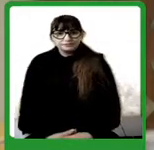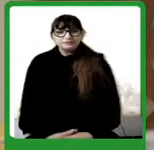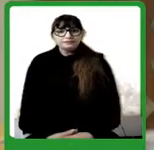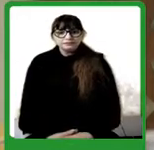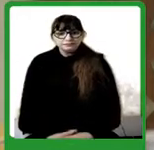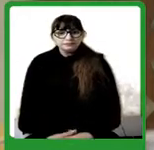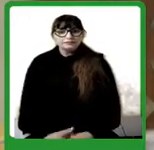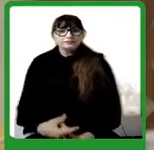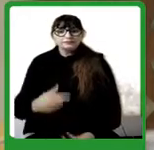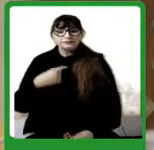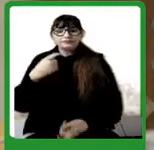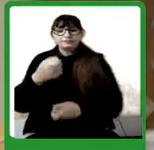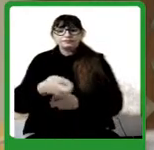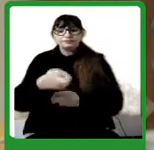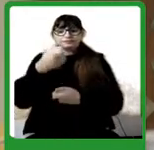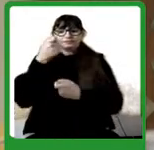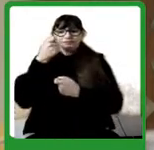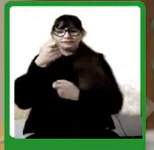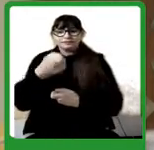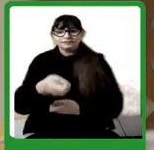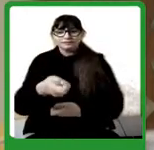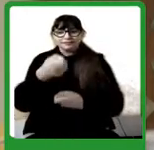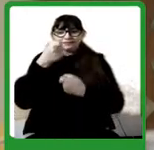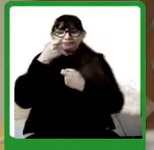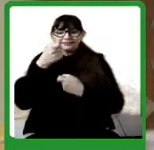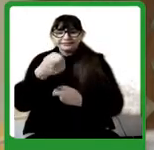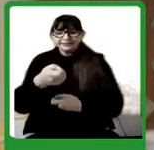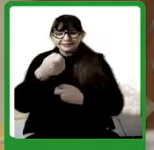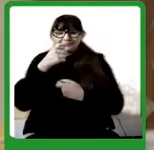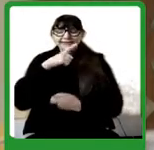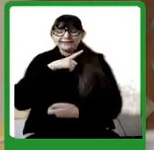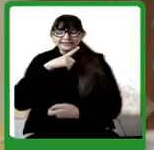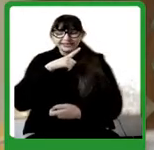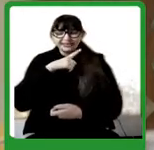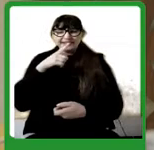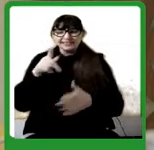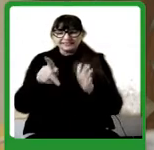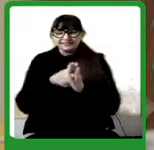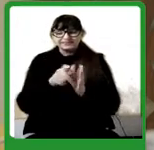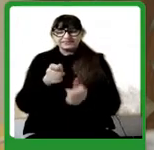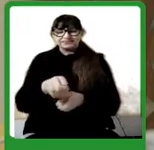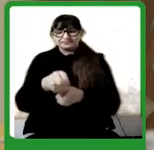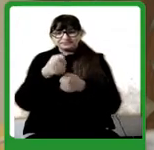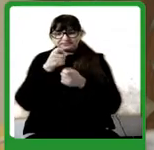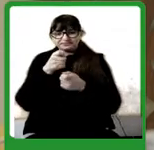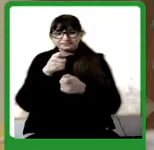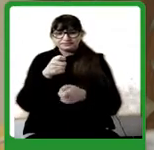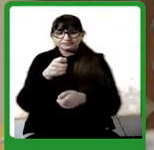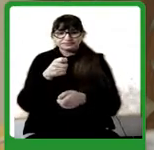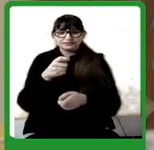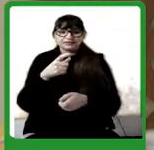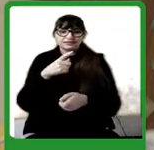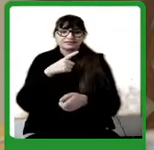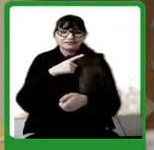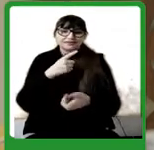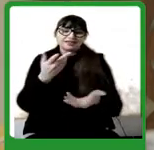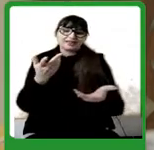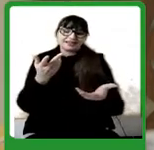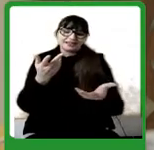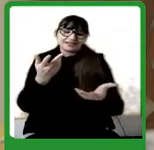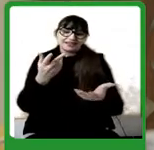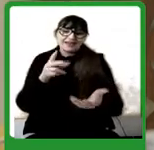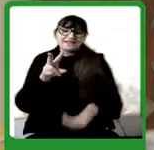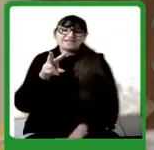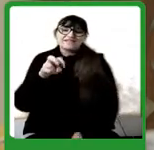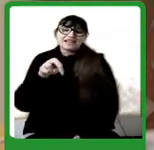de pescar do nono, tem na tua casa? Tem as varas de pescar no porão? Veneno de rato. Veneno de rato